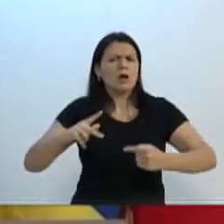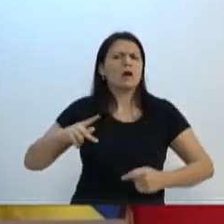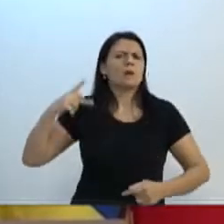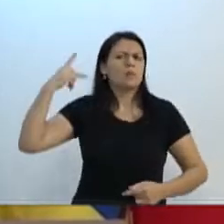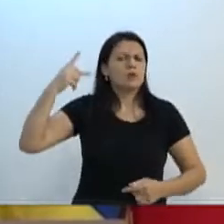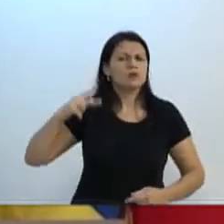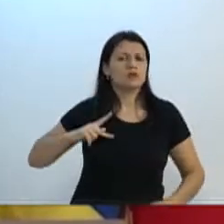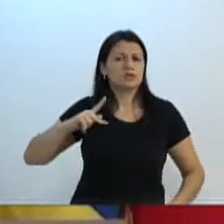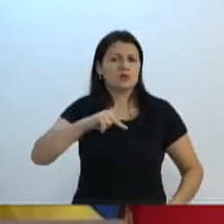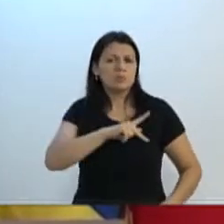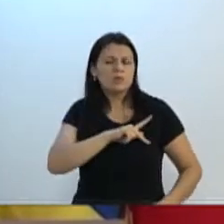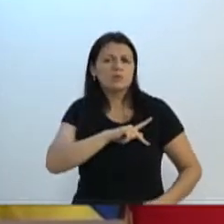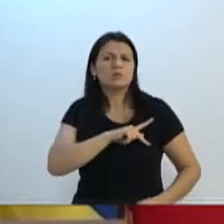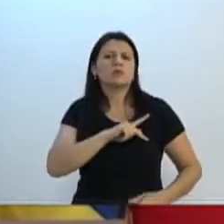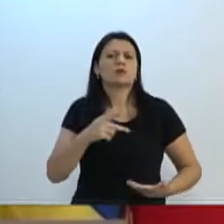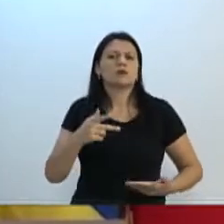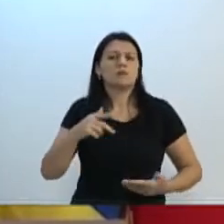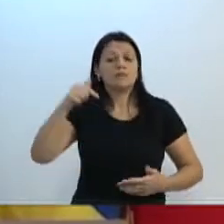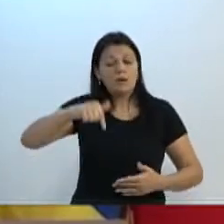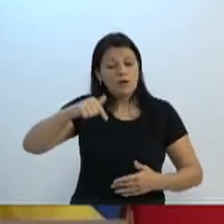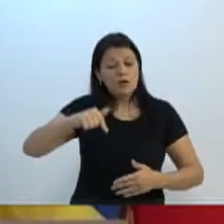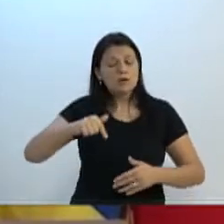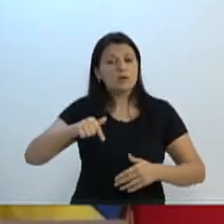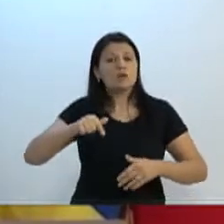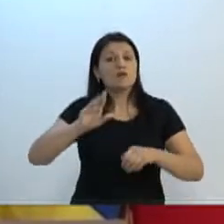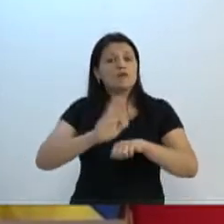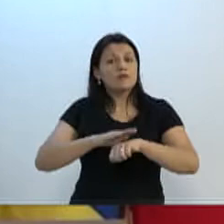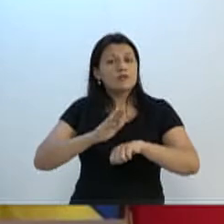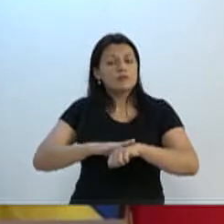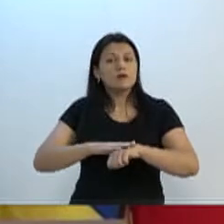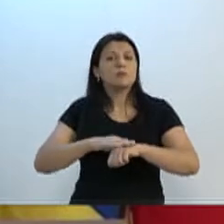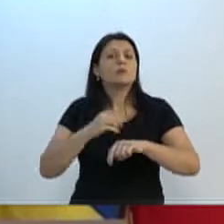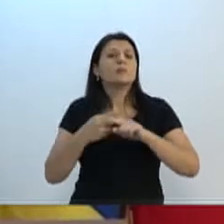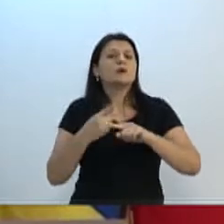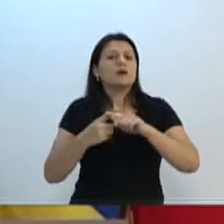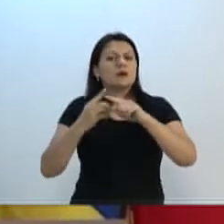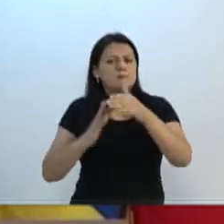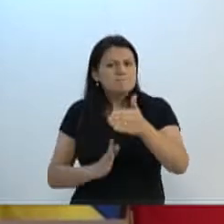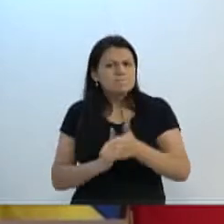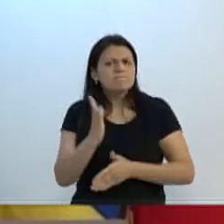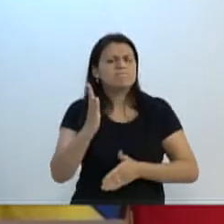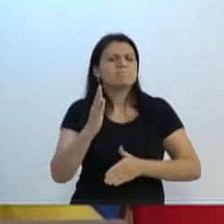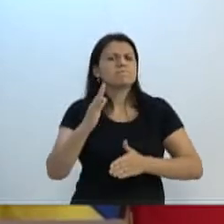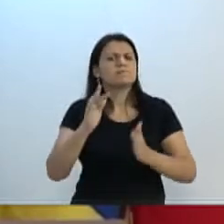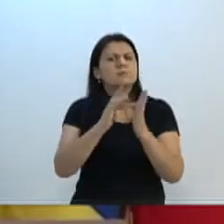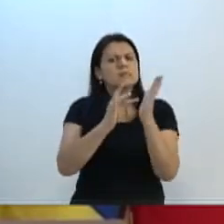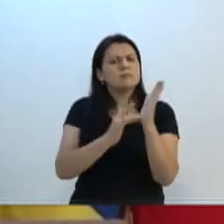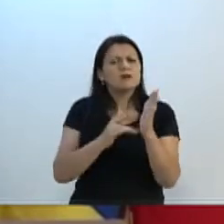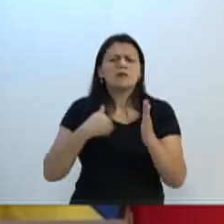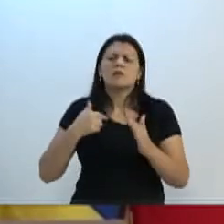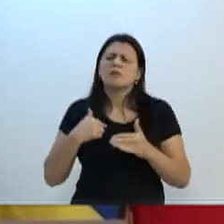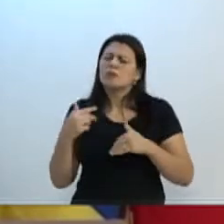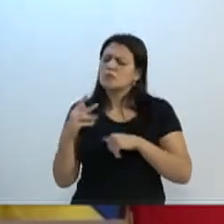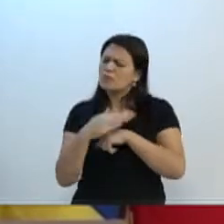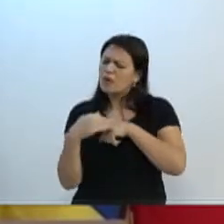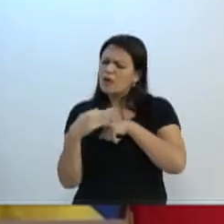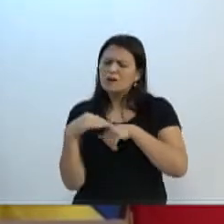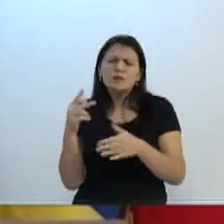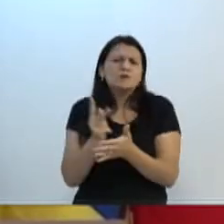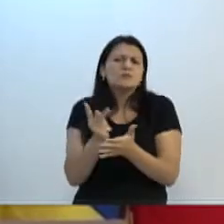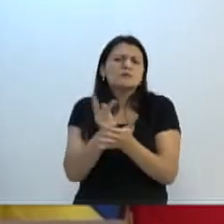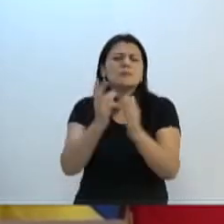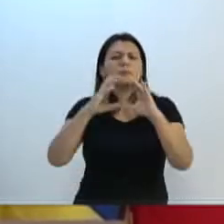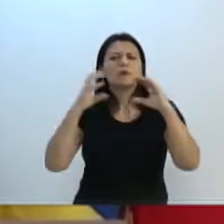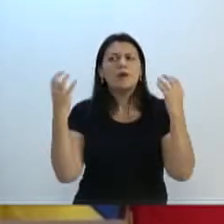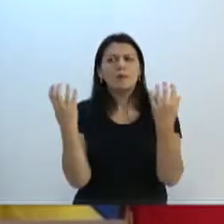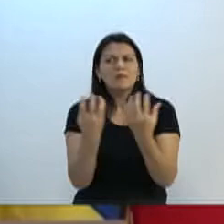públicas, a audiência que fizemos nessa casa para a gente avançar nessa pauta, e eu sempre fui tratado com muito carinho, com muito acolhimento pela comunidade